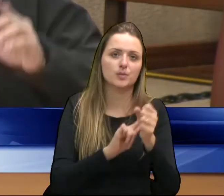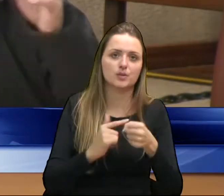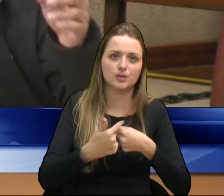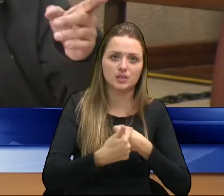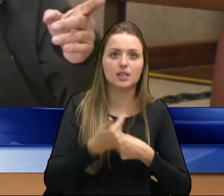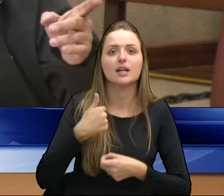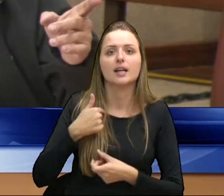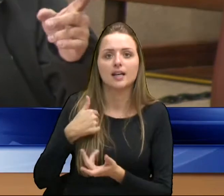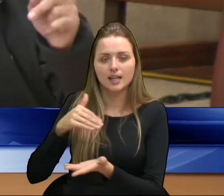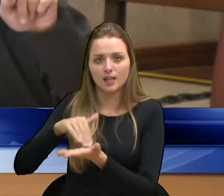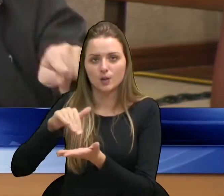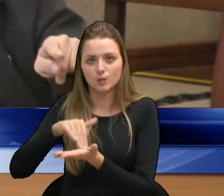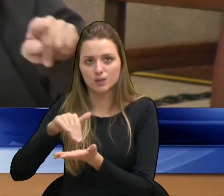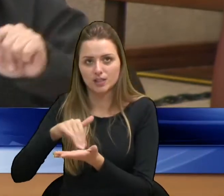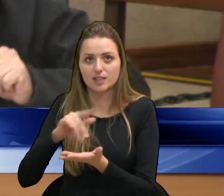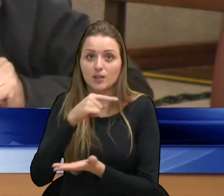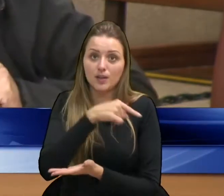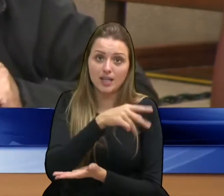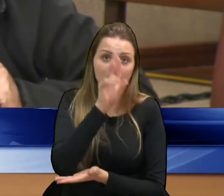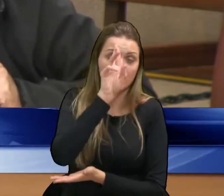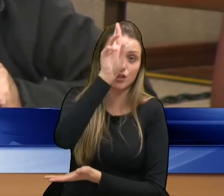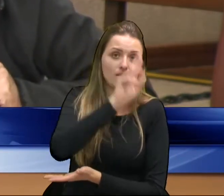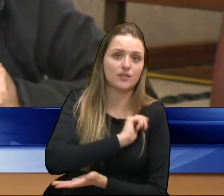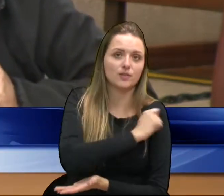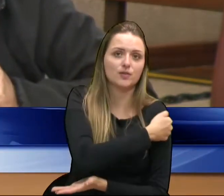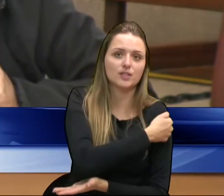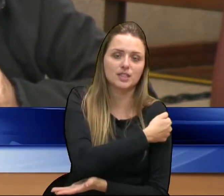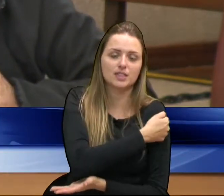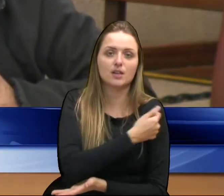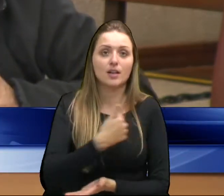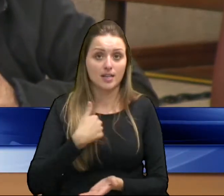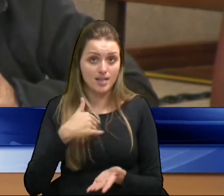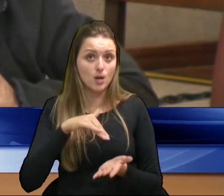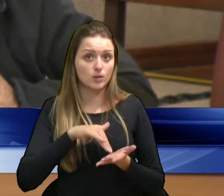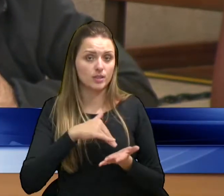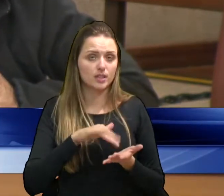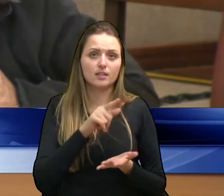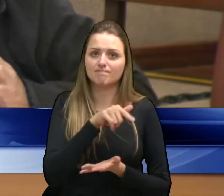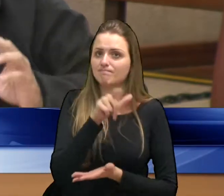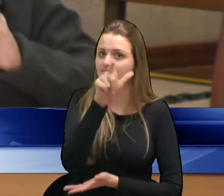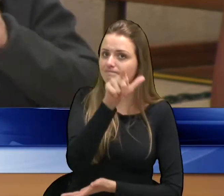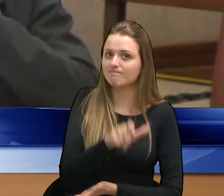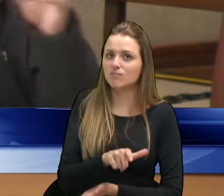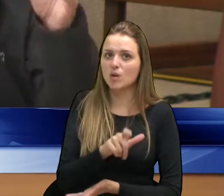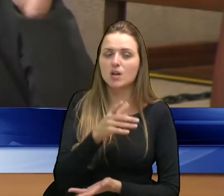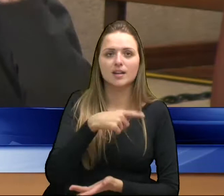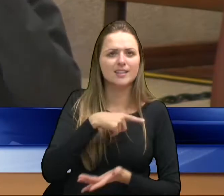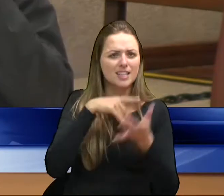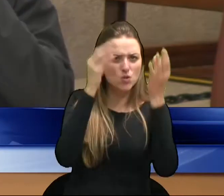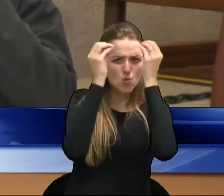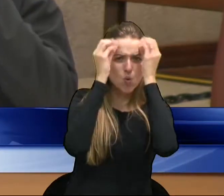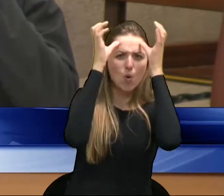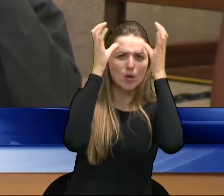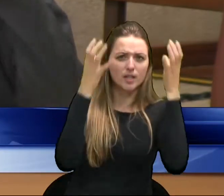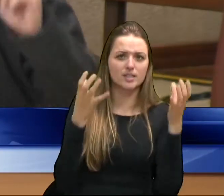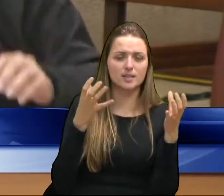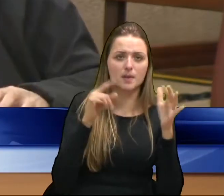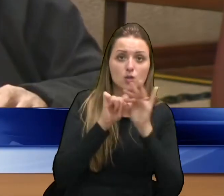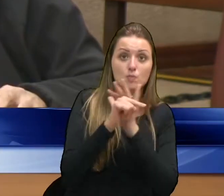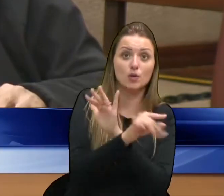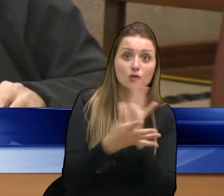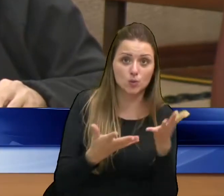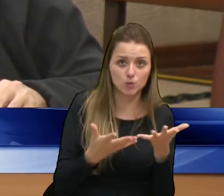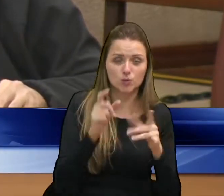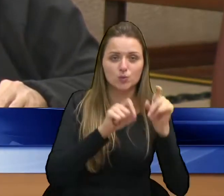época eu fui secretário, ele era o chefe da fiscalização, uma pessoa de mais alto conhecimento em relação a